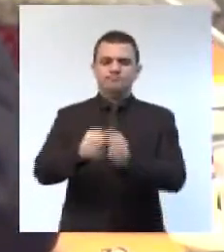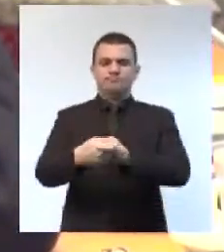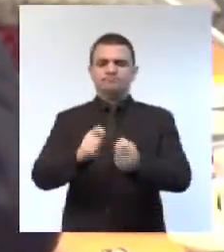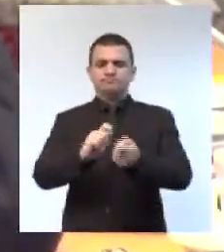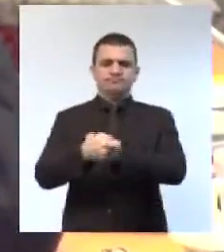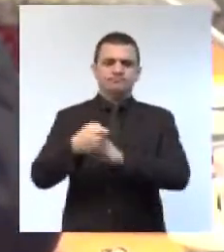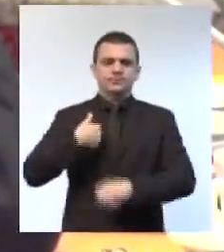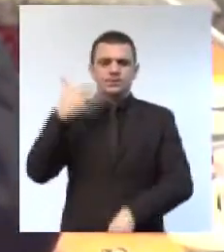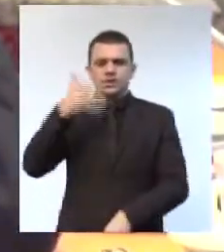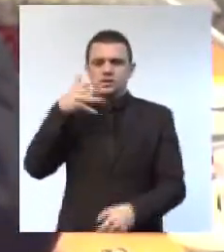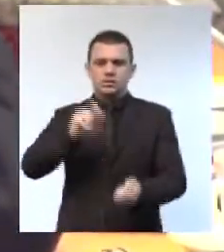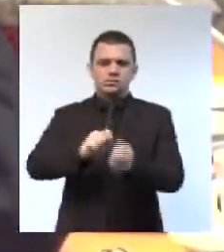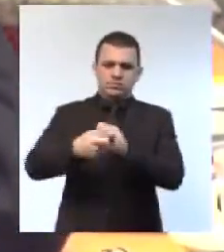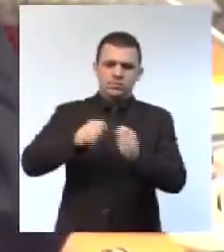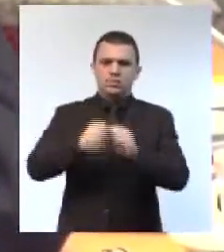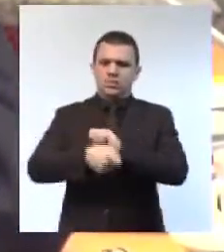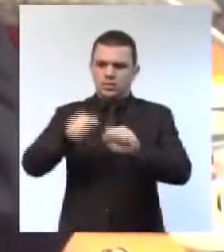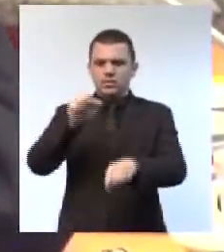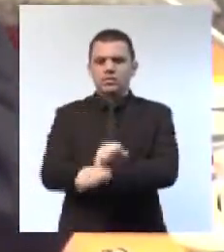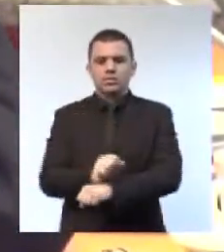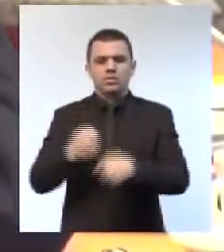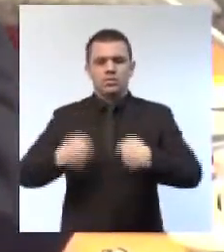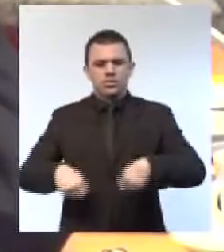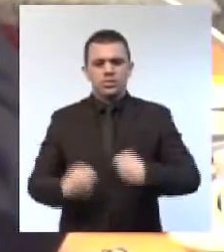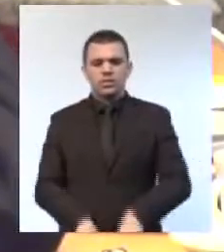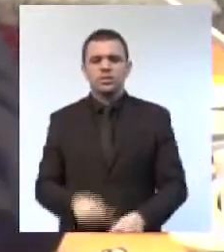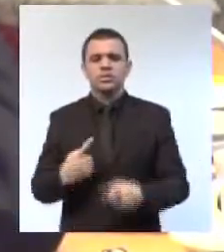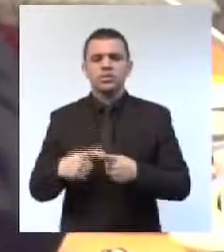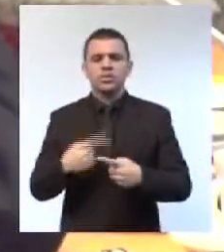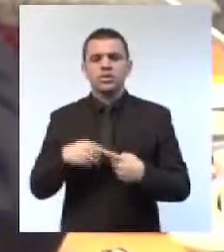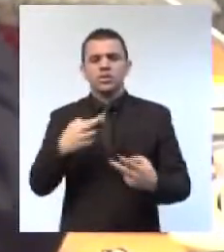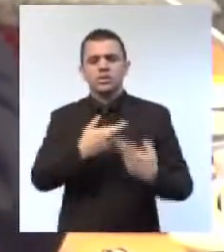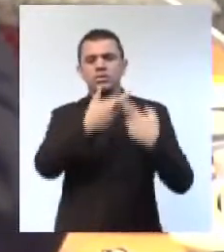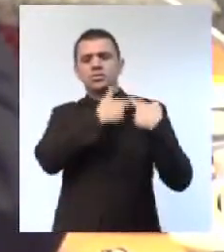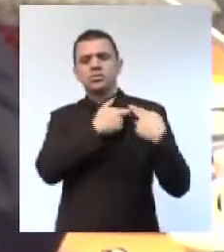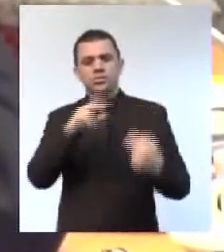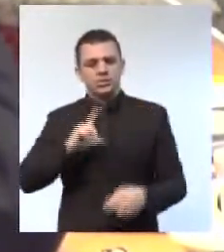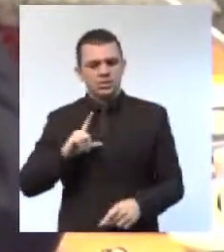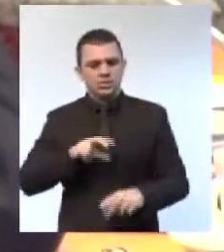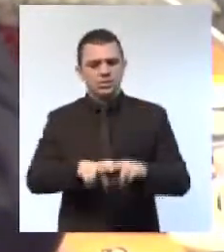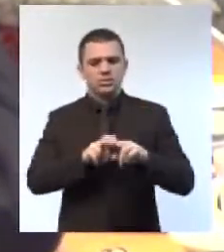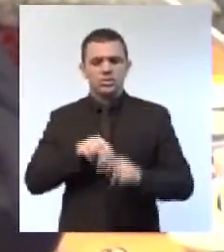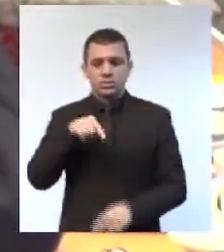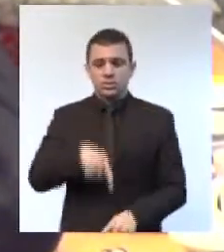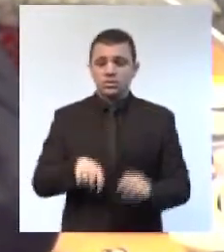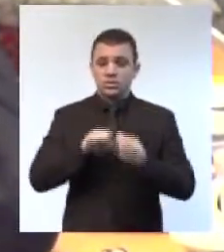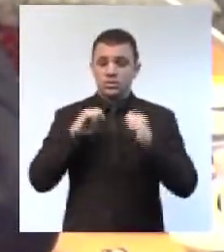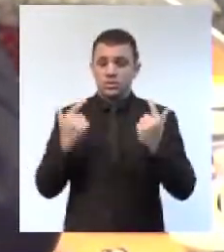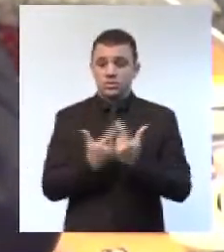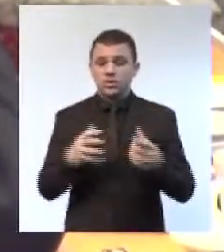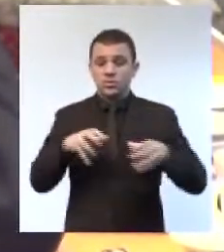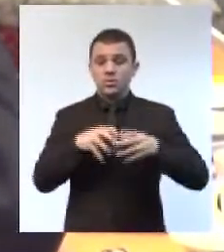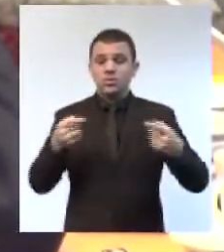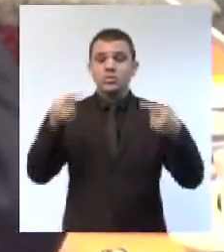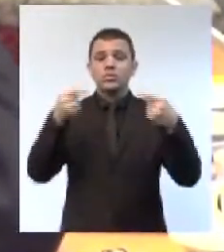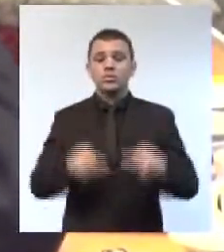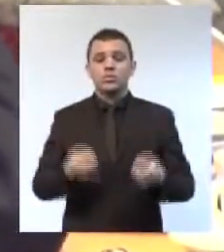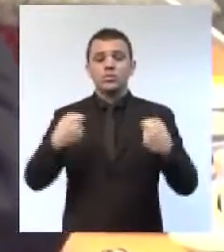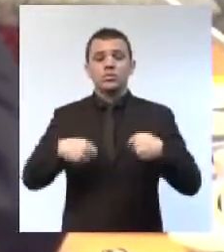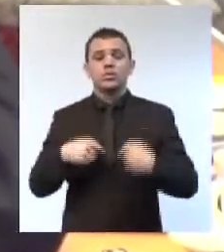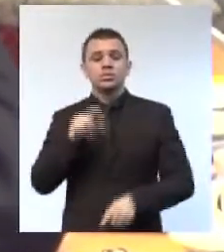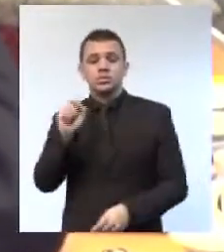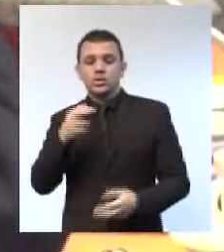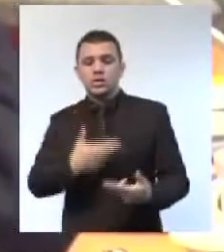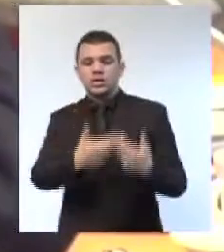meu discurso. Eu estou sendo responsável, porque aqui nesta casa a oposição serve para ser responsável perante o